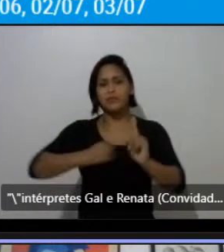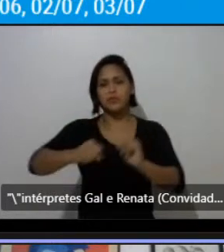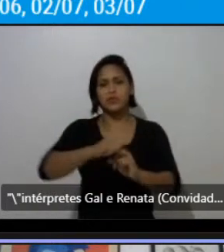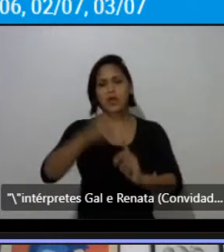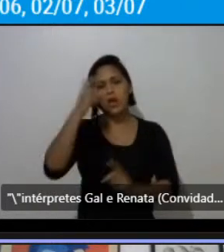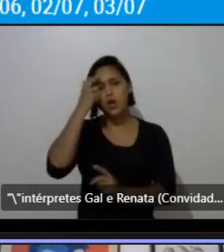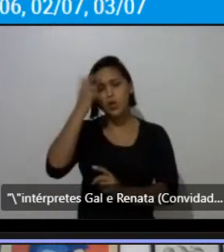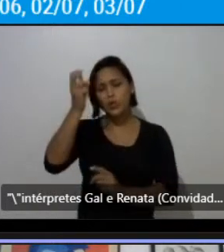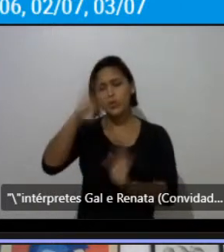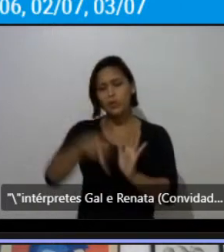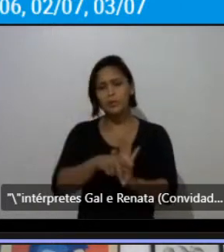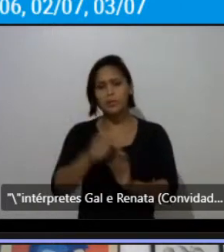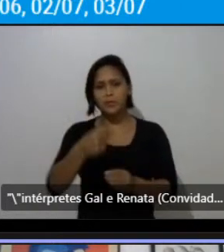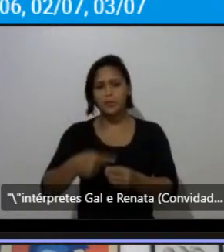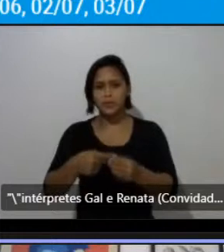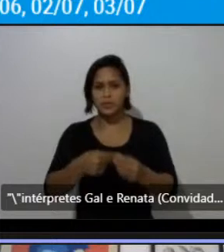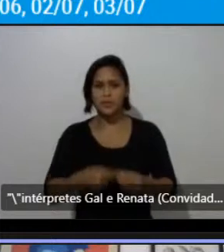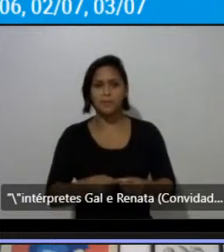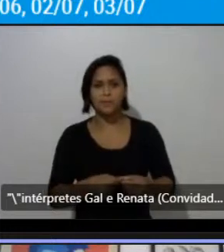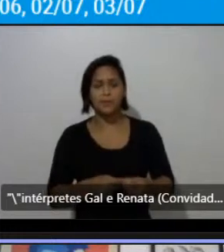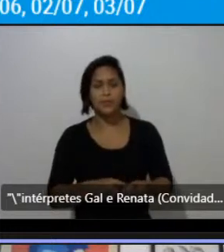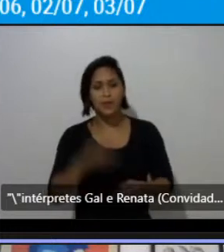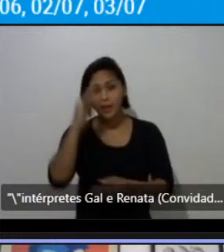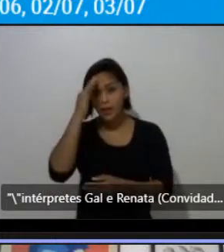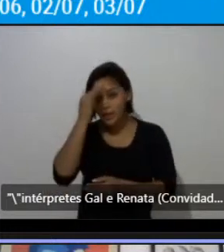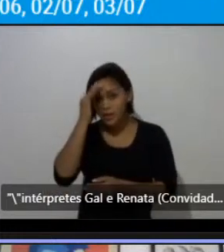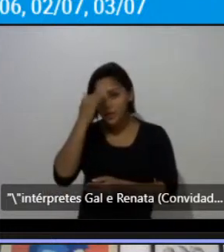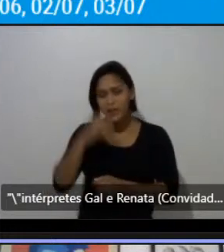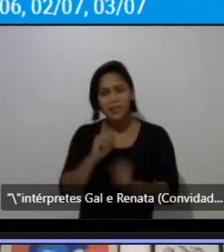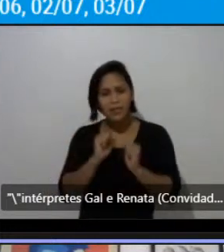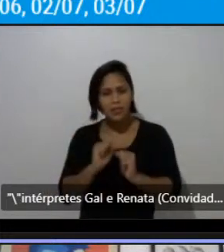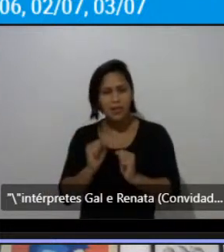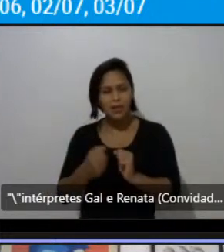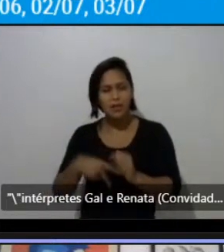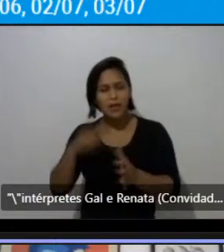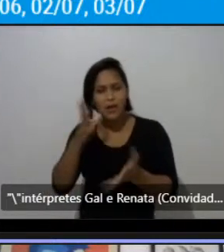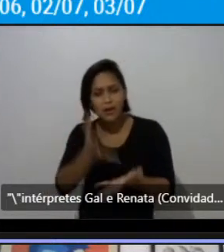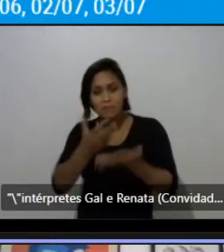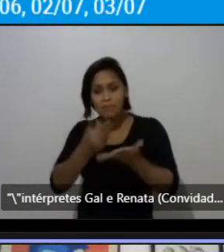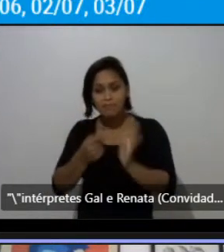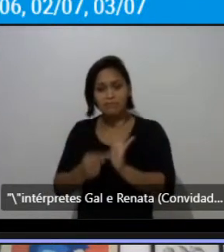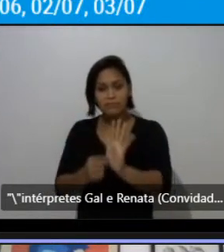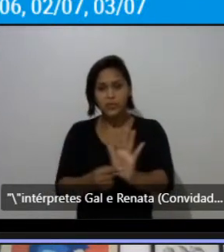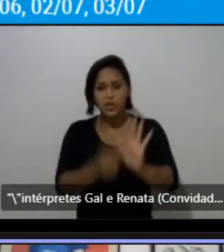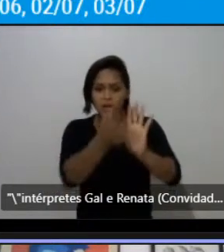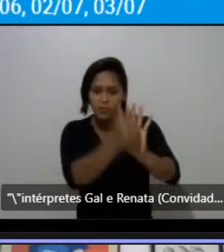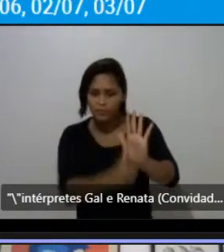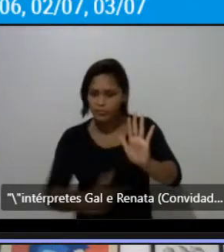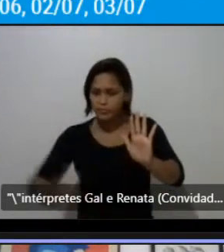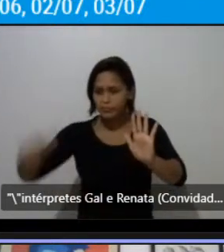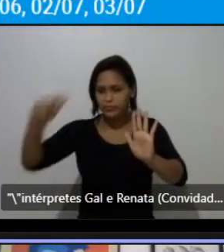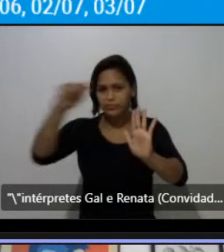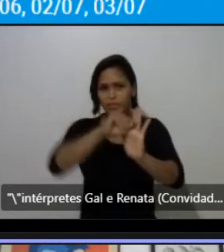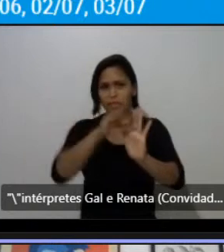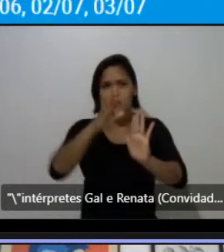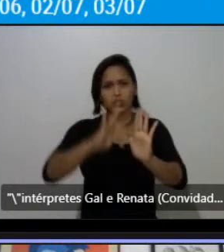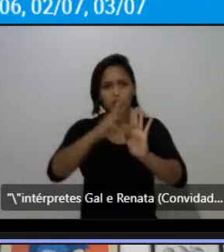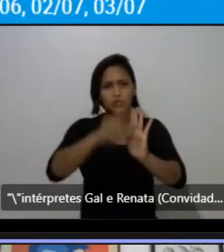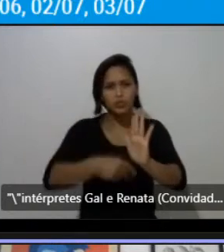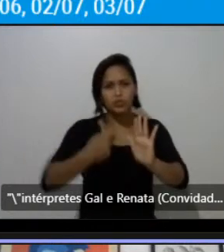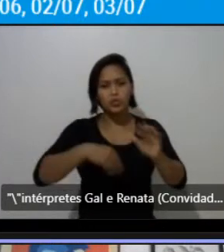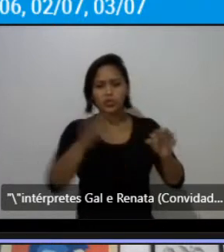da região, em tentar ler um pouco essas questões, né, e principalmente trazer essas dimensões de